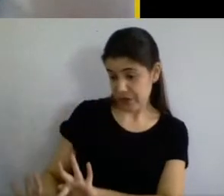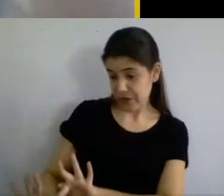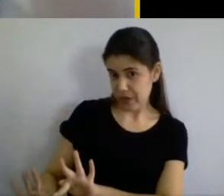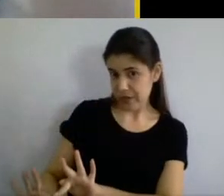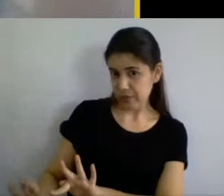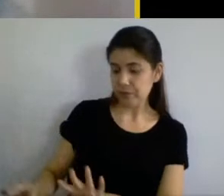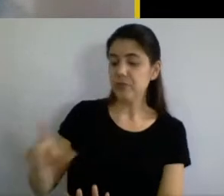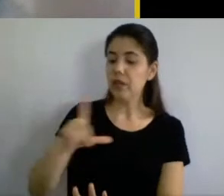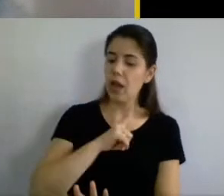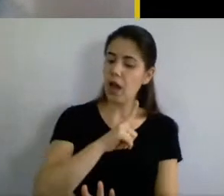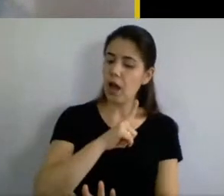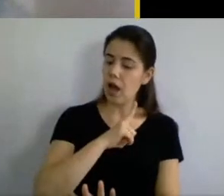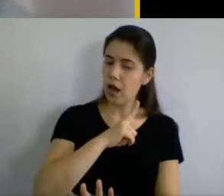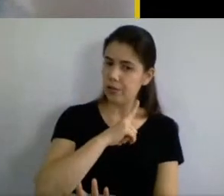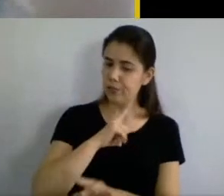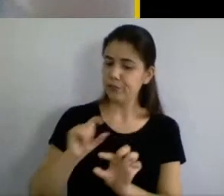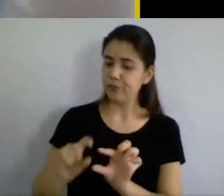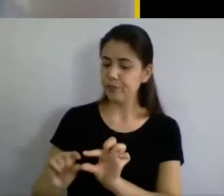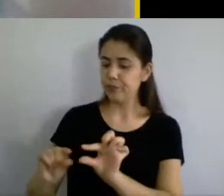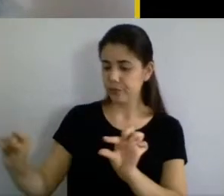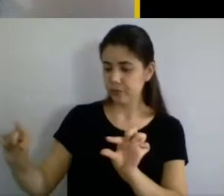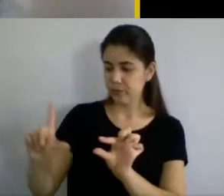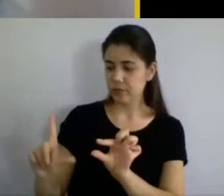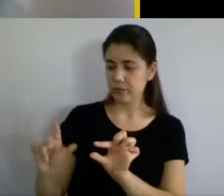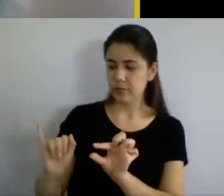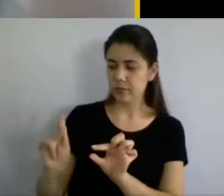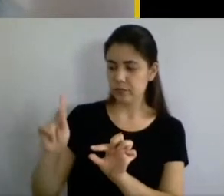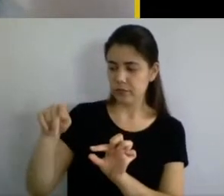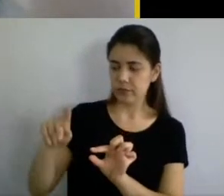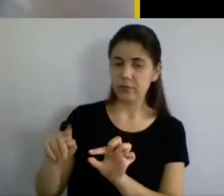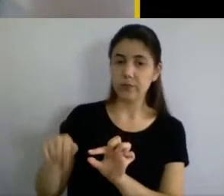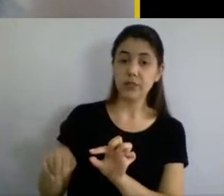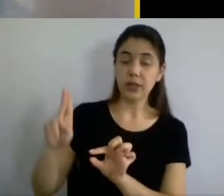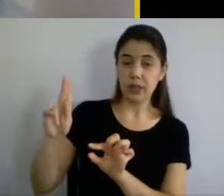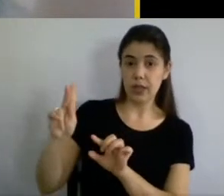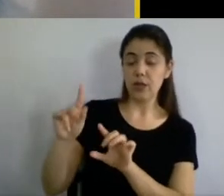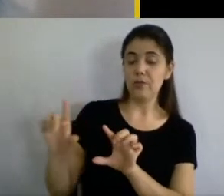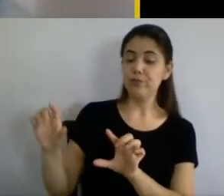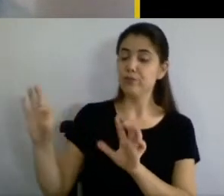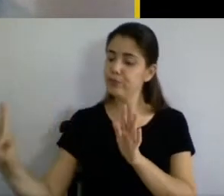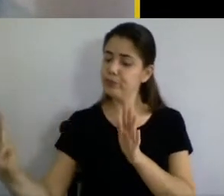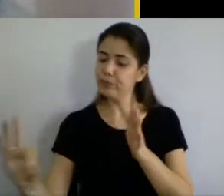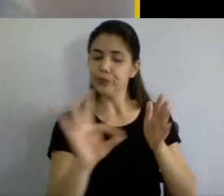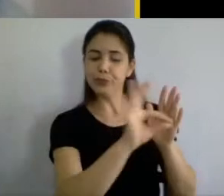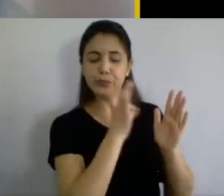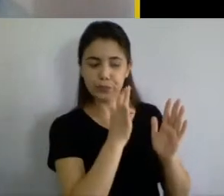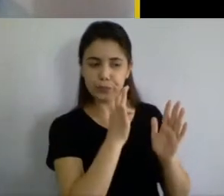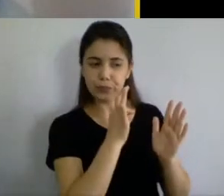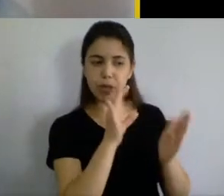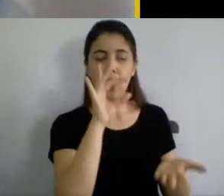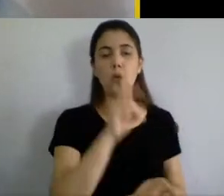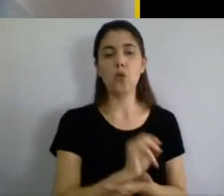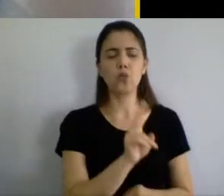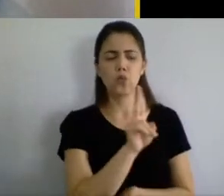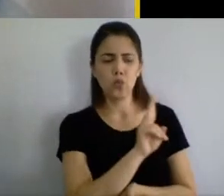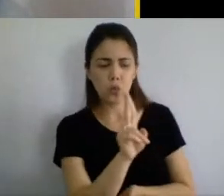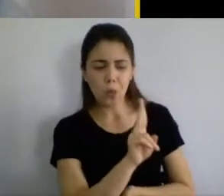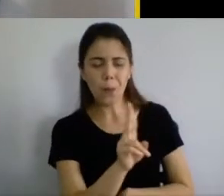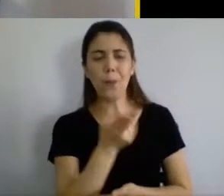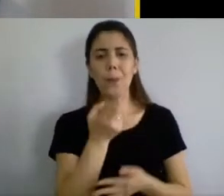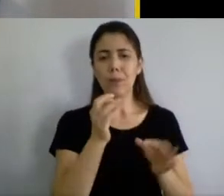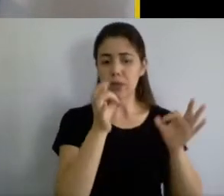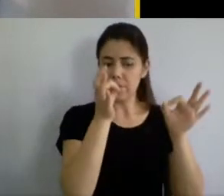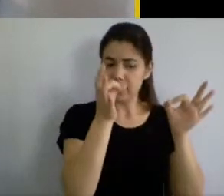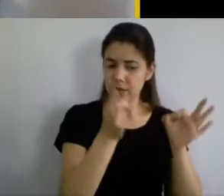vai ser liberado um link com um formulário de confirmação de presença. Nesse link, vocês preenchem o seu nome exatamente como vocês